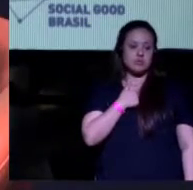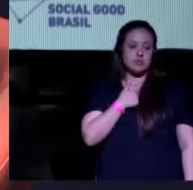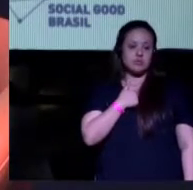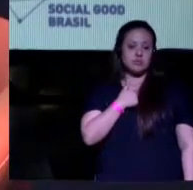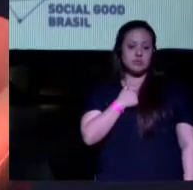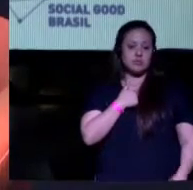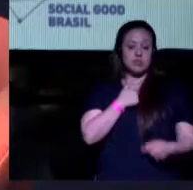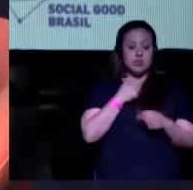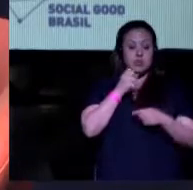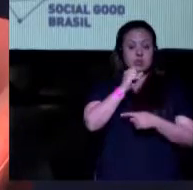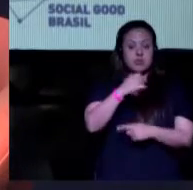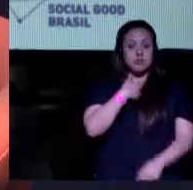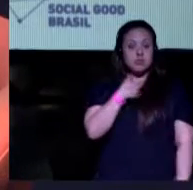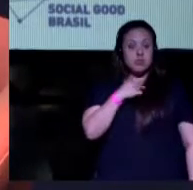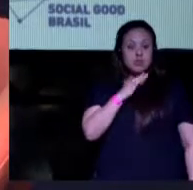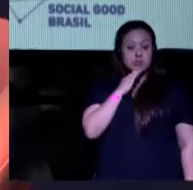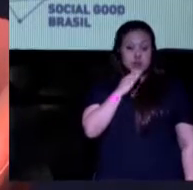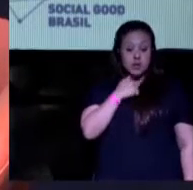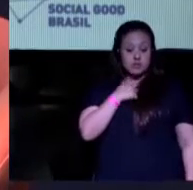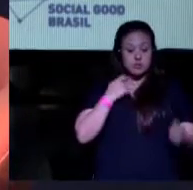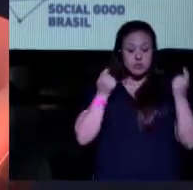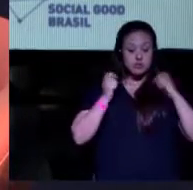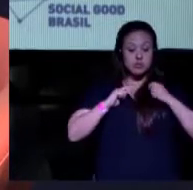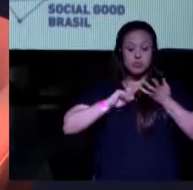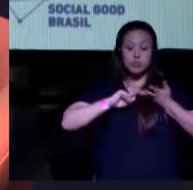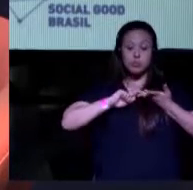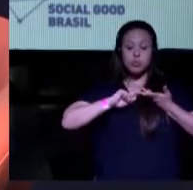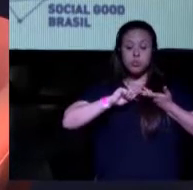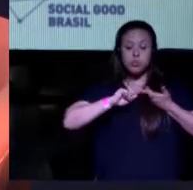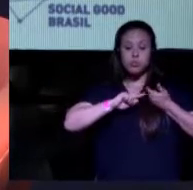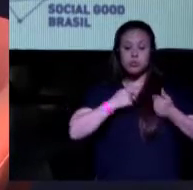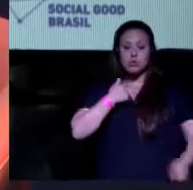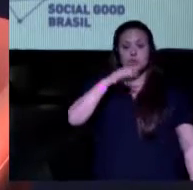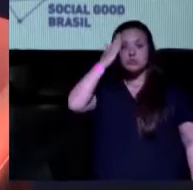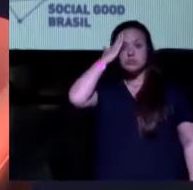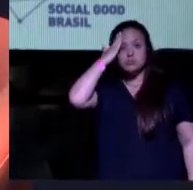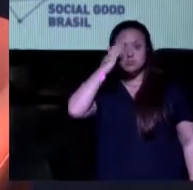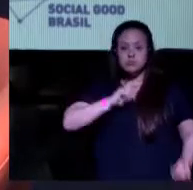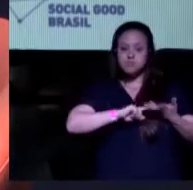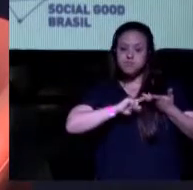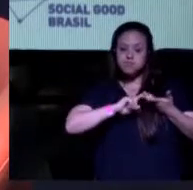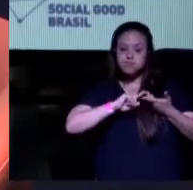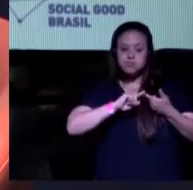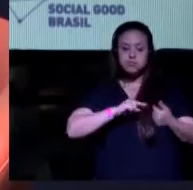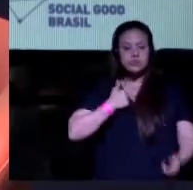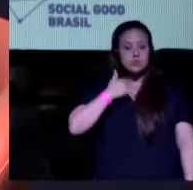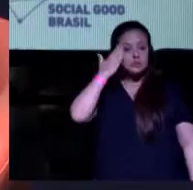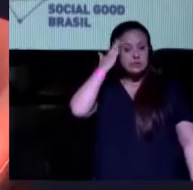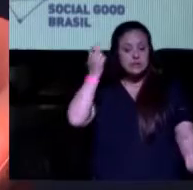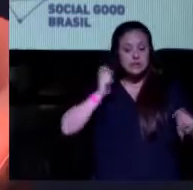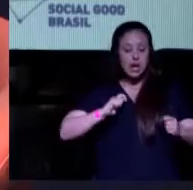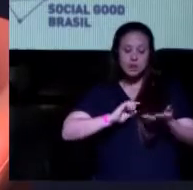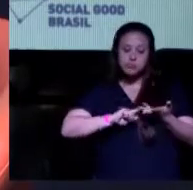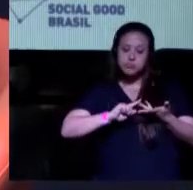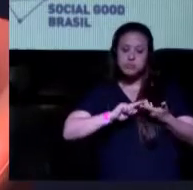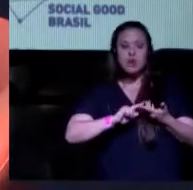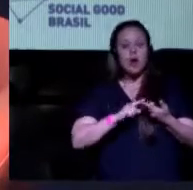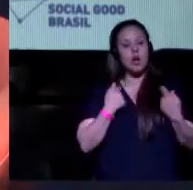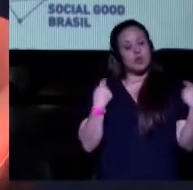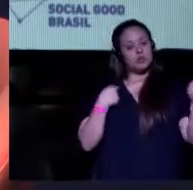centralizada com o governo colaborativa porque o que está acontecendo nessas organizações descentralizadas